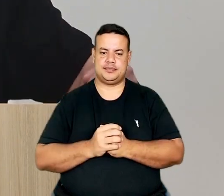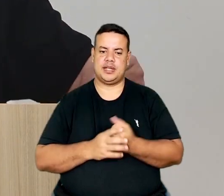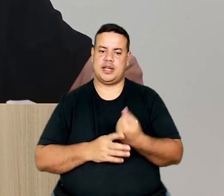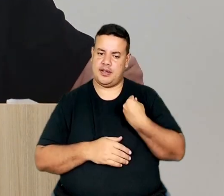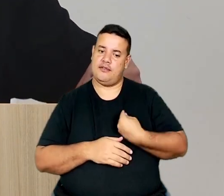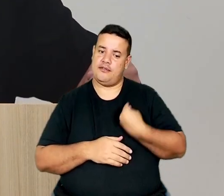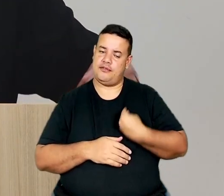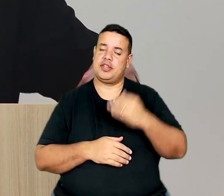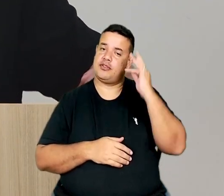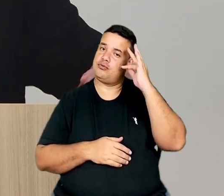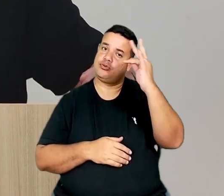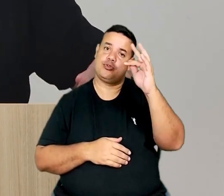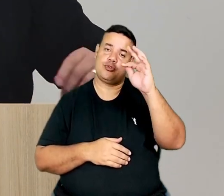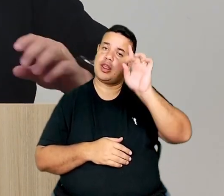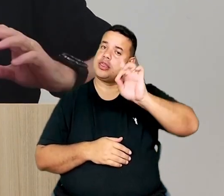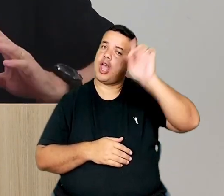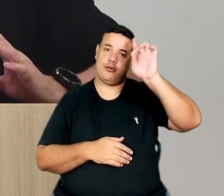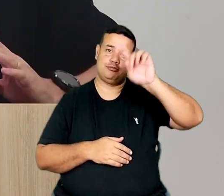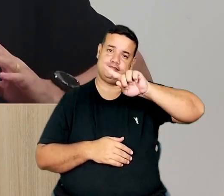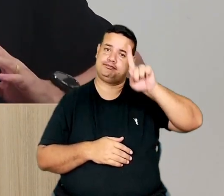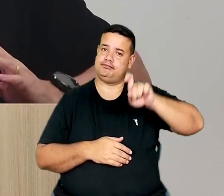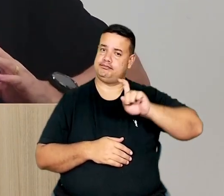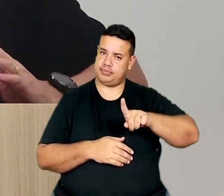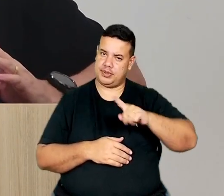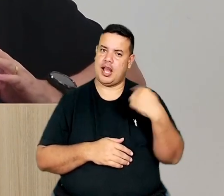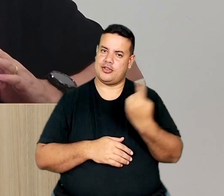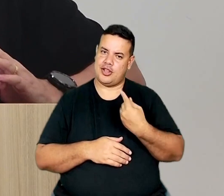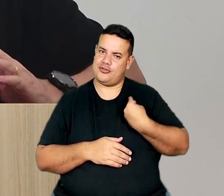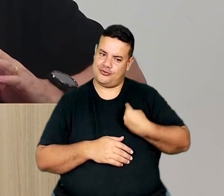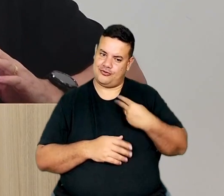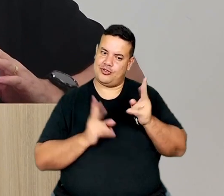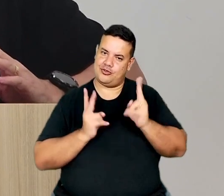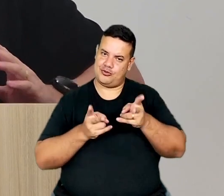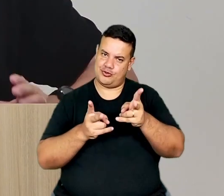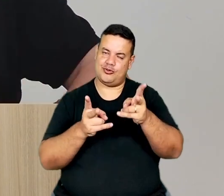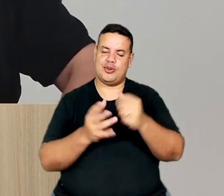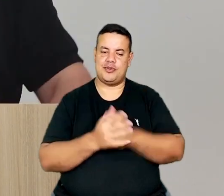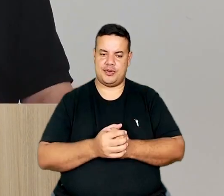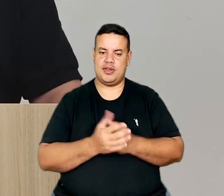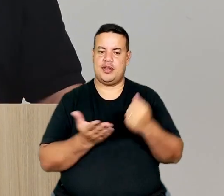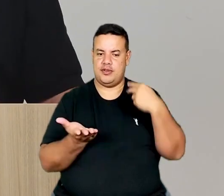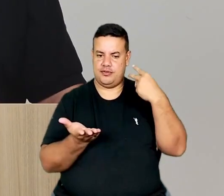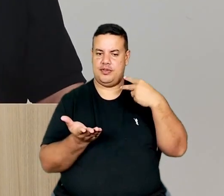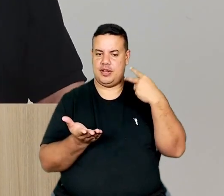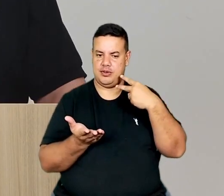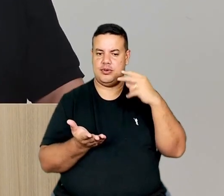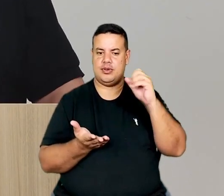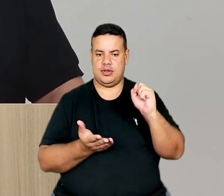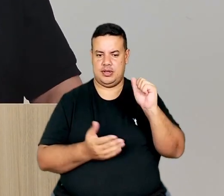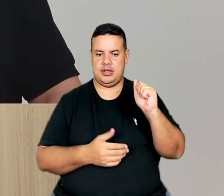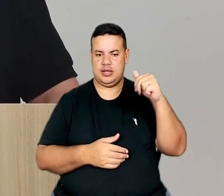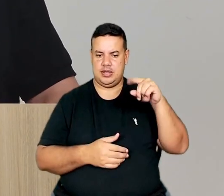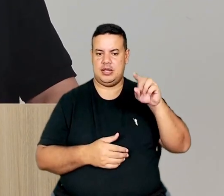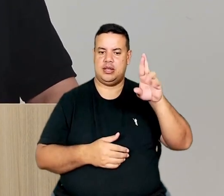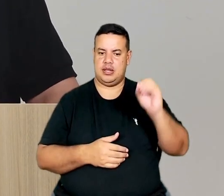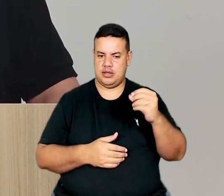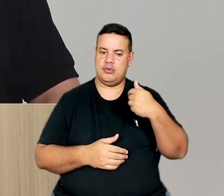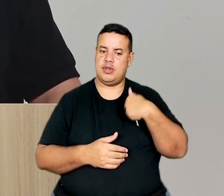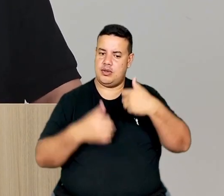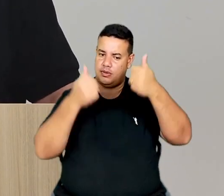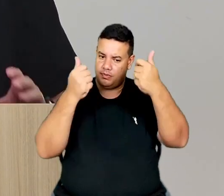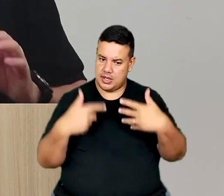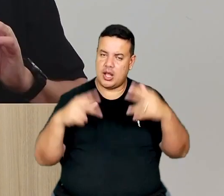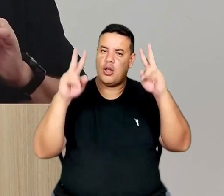Deus pertence e nós vamos estar por aí. Vereador Sandro, eu me senti na obrigação de vir falar um pouco sobre os teus